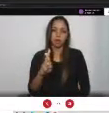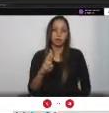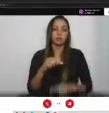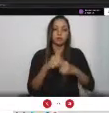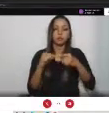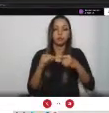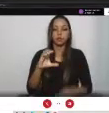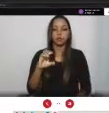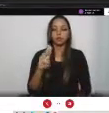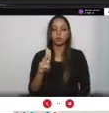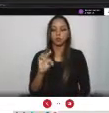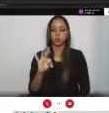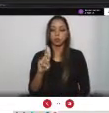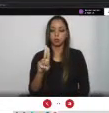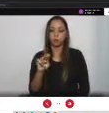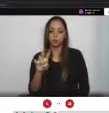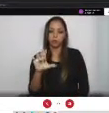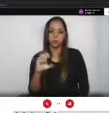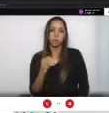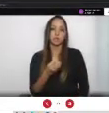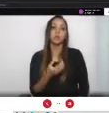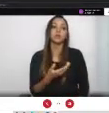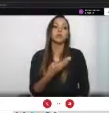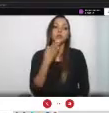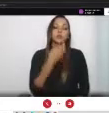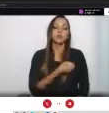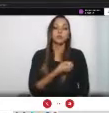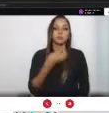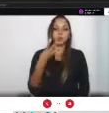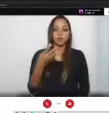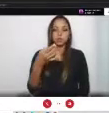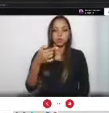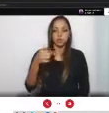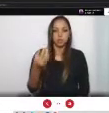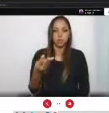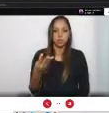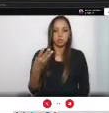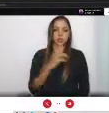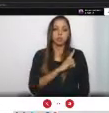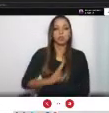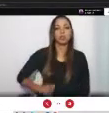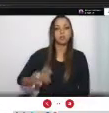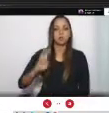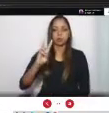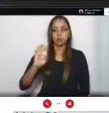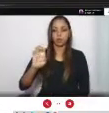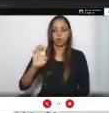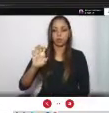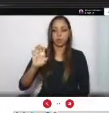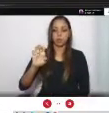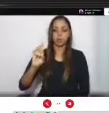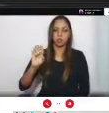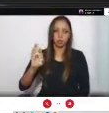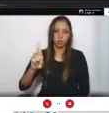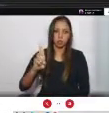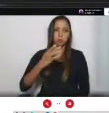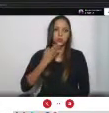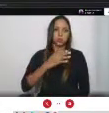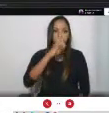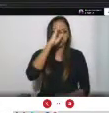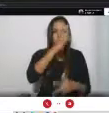Indicação 463, vereador Éder, indica ao chefe do Executivo Municipal, extensivo, a Secretaria Municipal de Obras Públicas, que